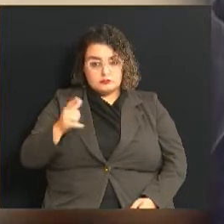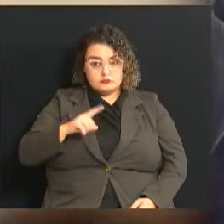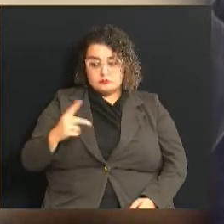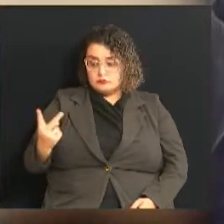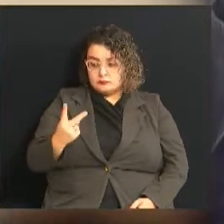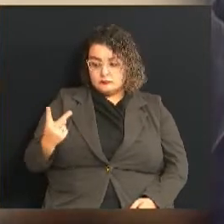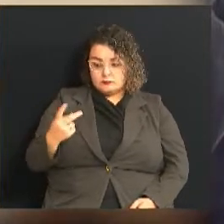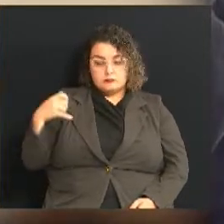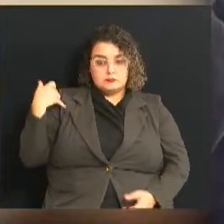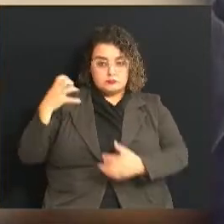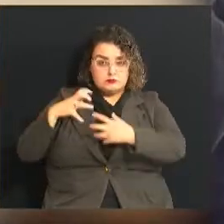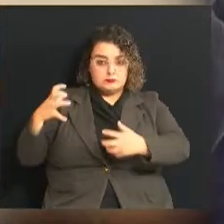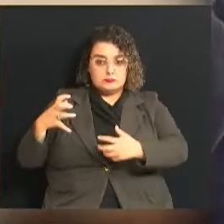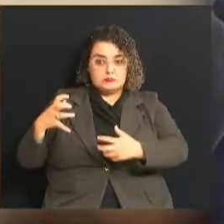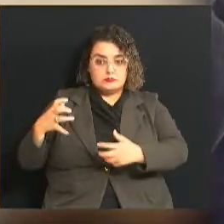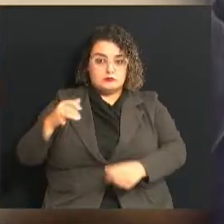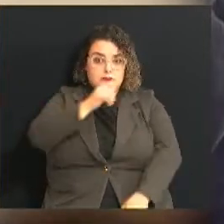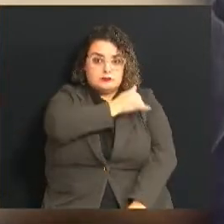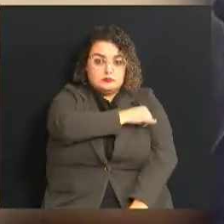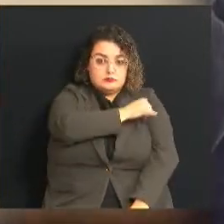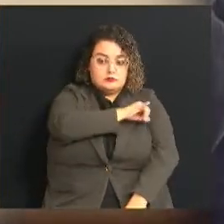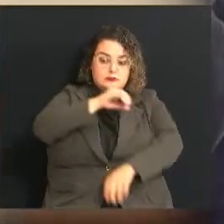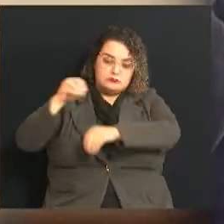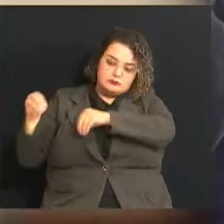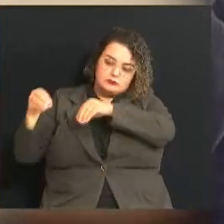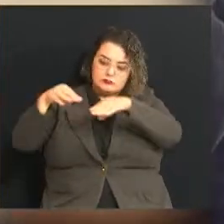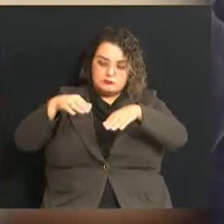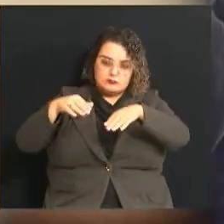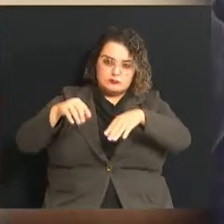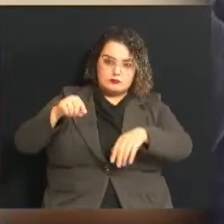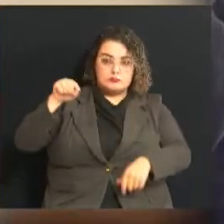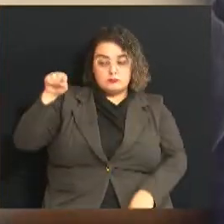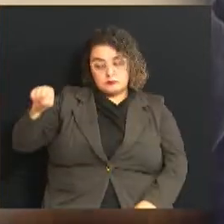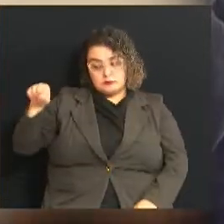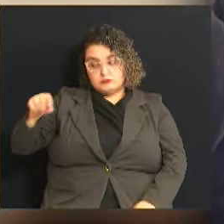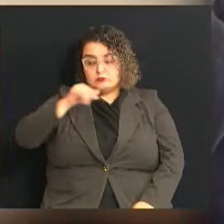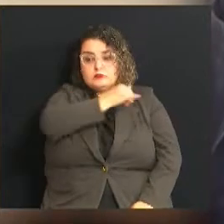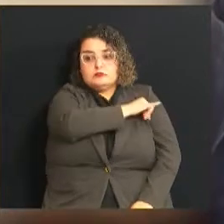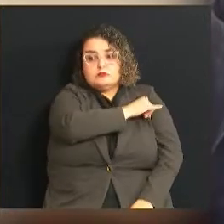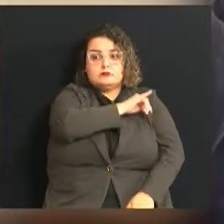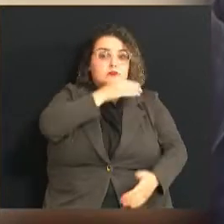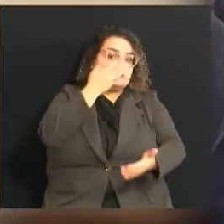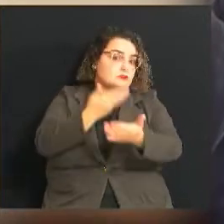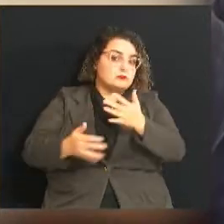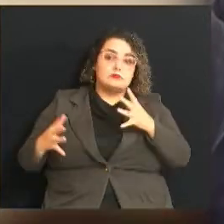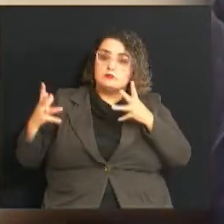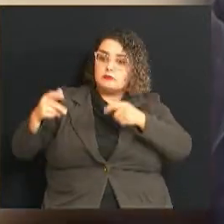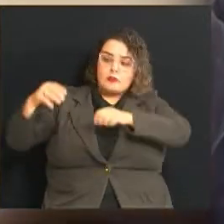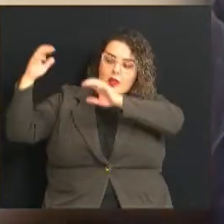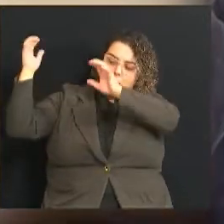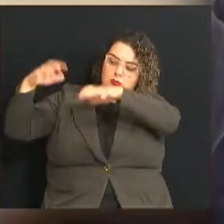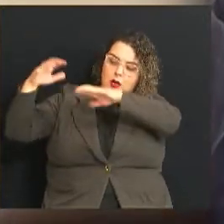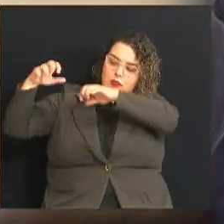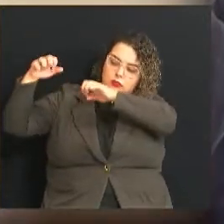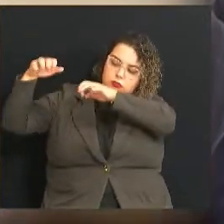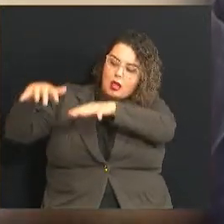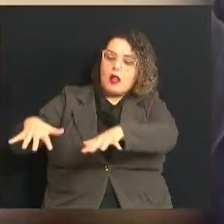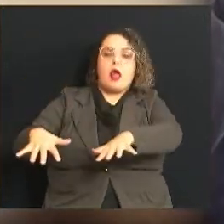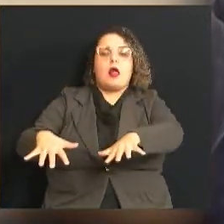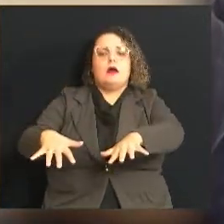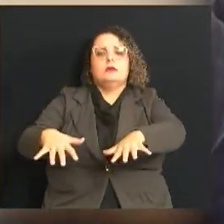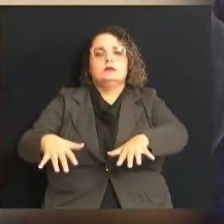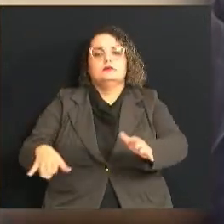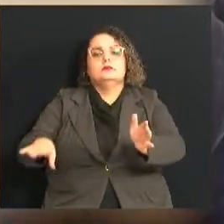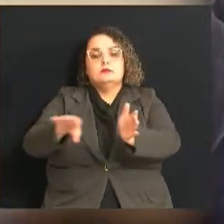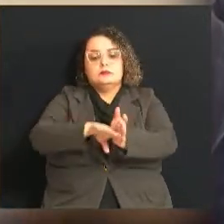idosos do Rio de Janeiro. Perderam tudo que tinha na enchente e vieram parar em Campinas e